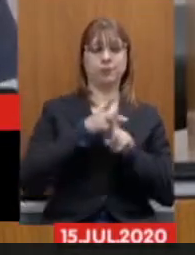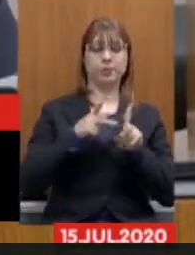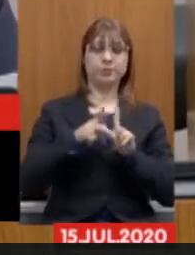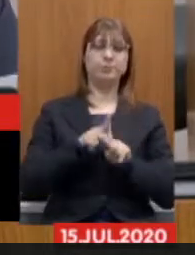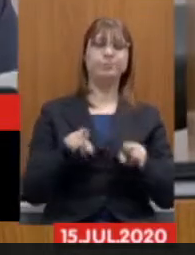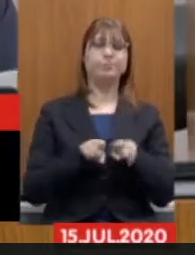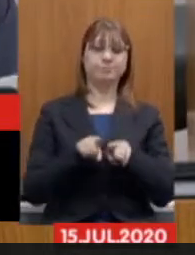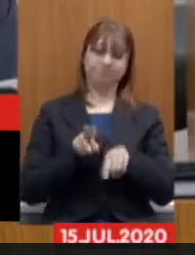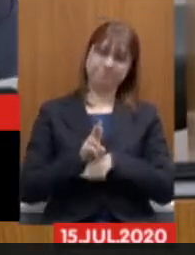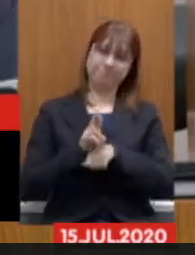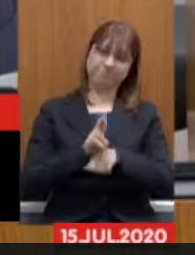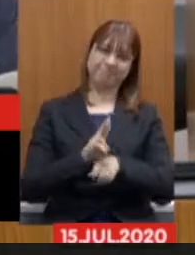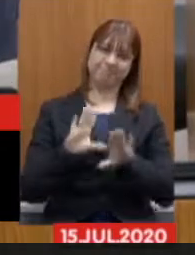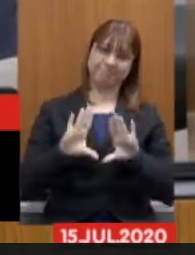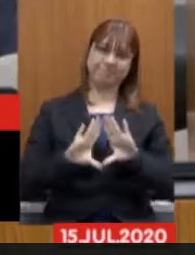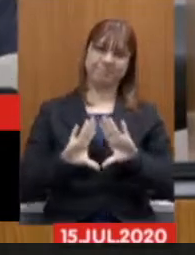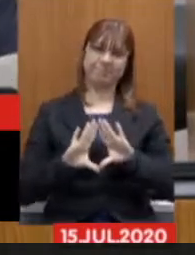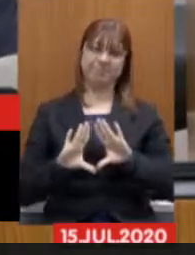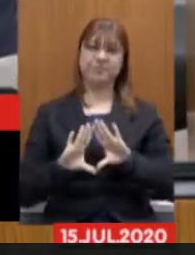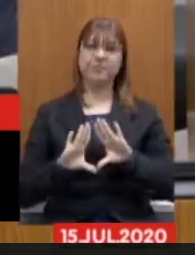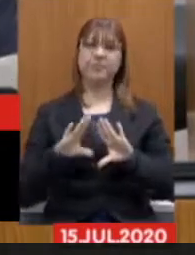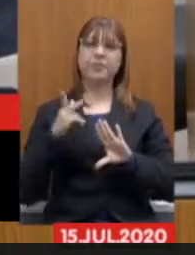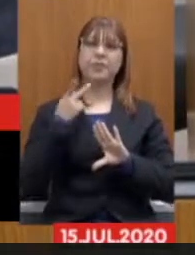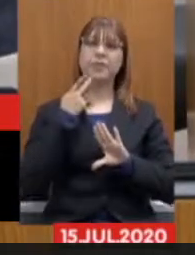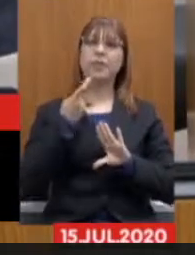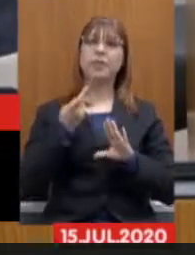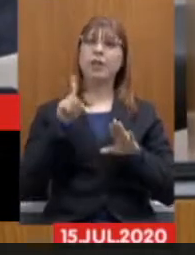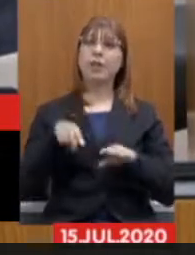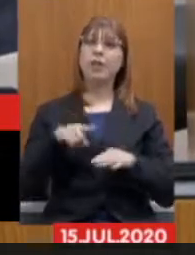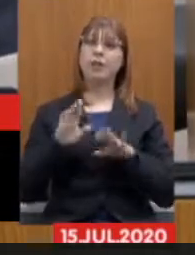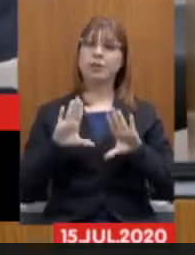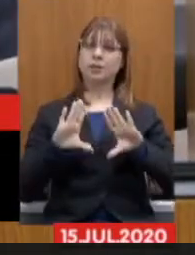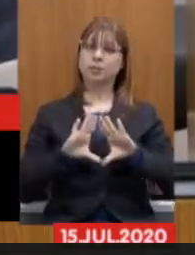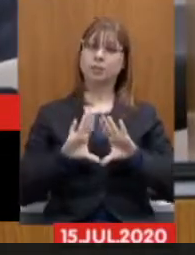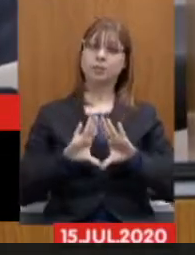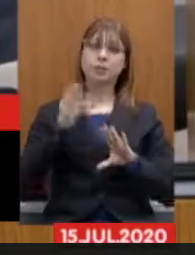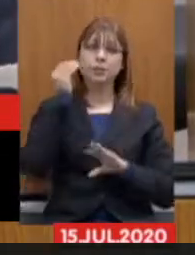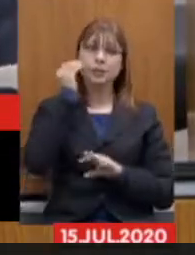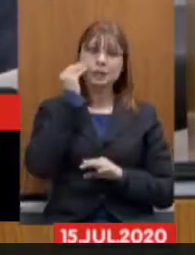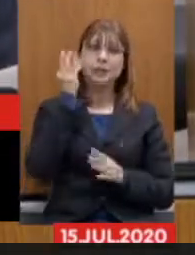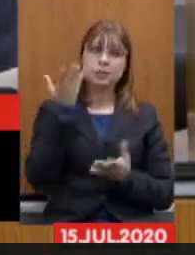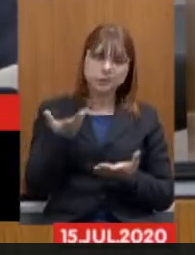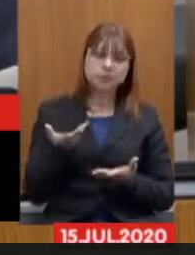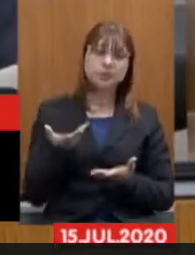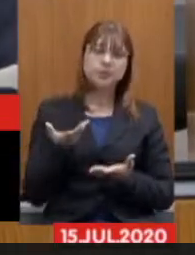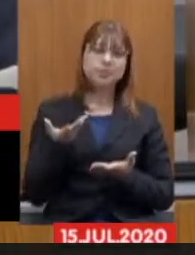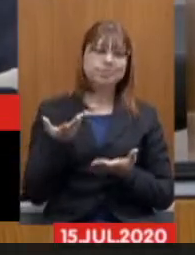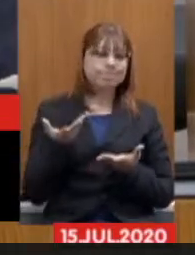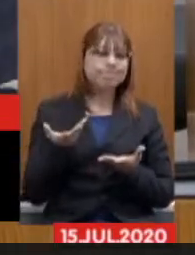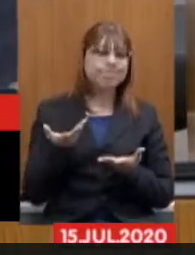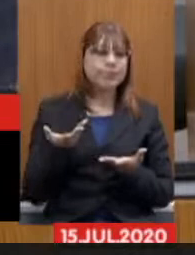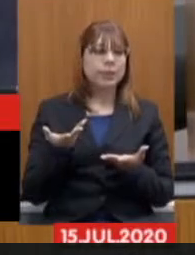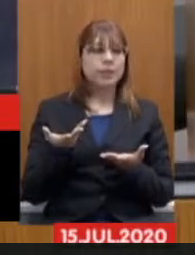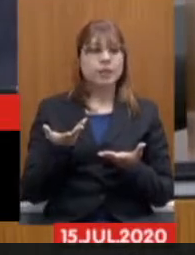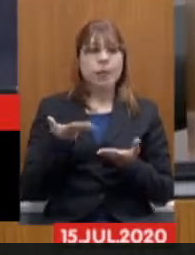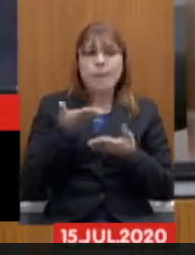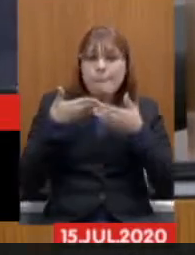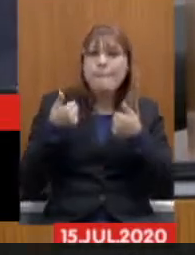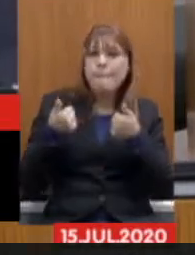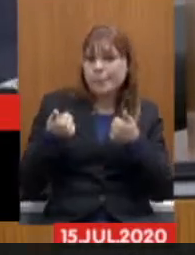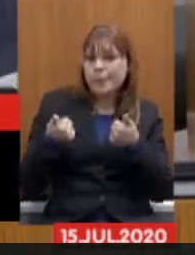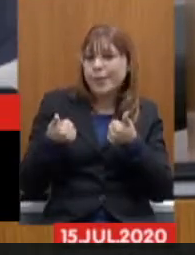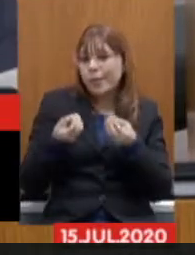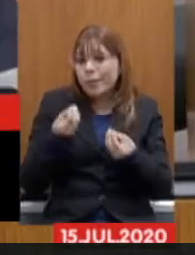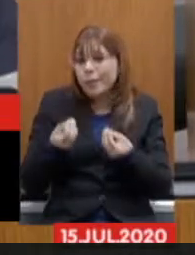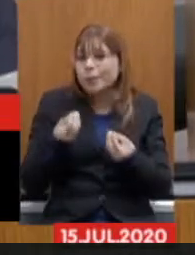a nossa casa e dizer que a assembleia busca buscar tenta buscar as melhores condições